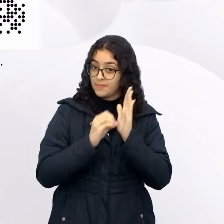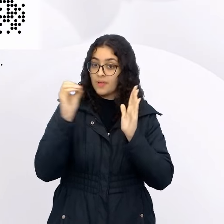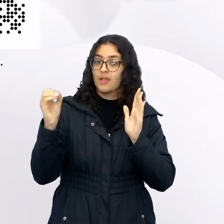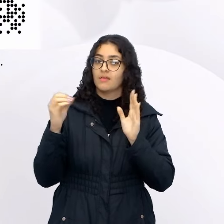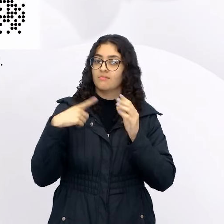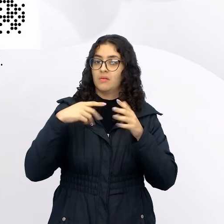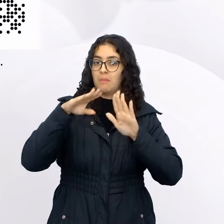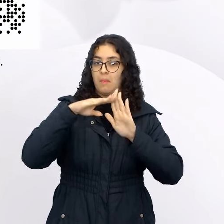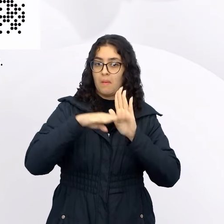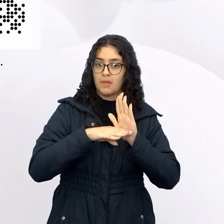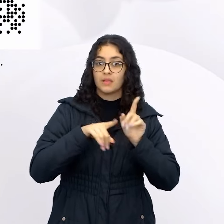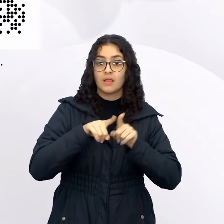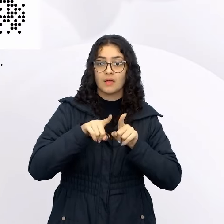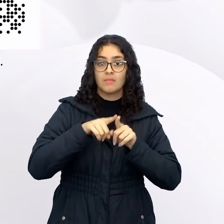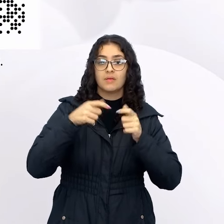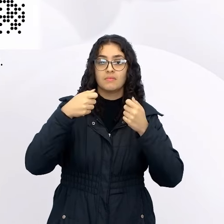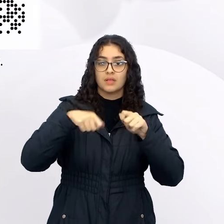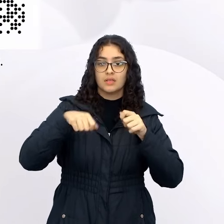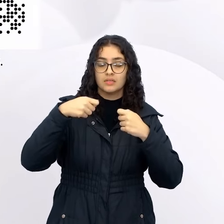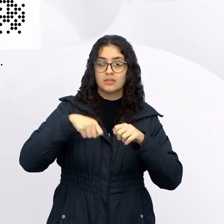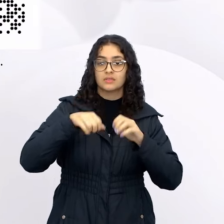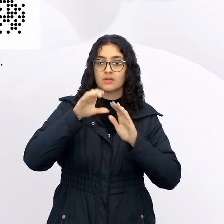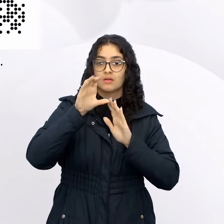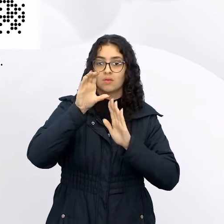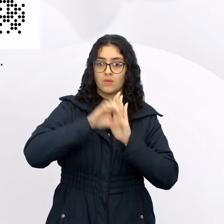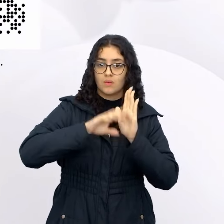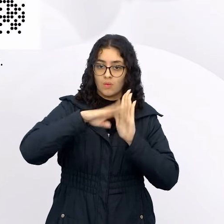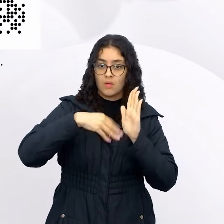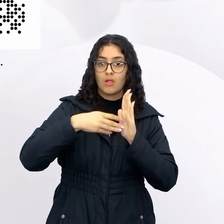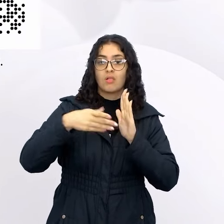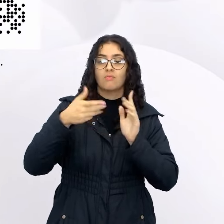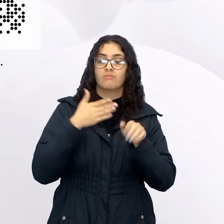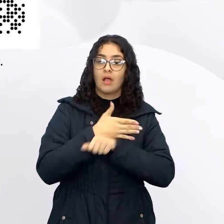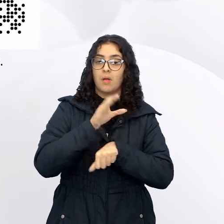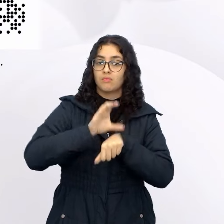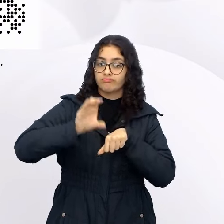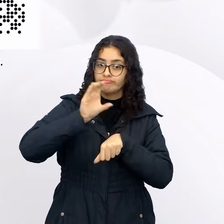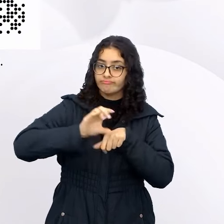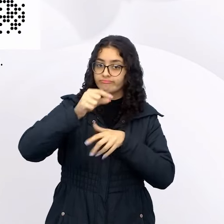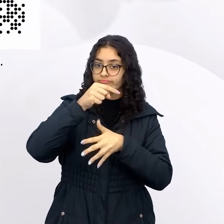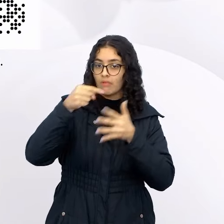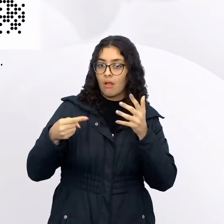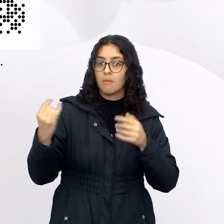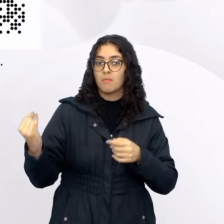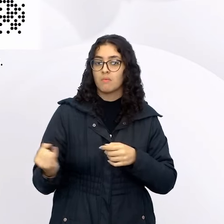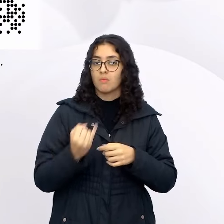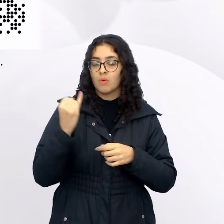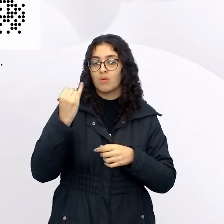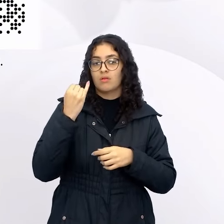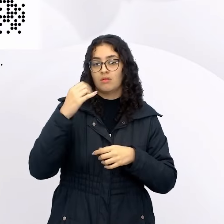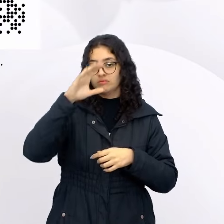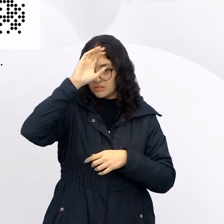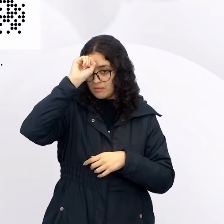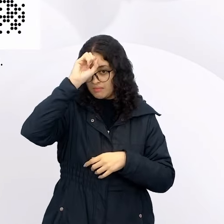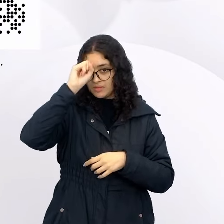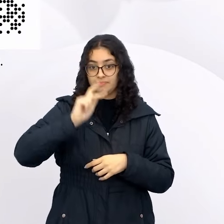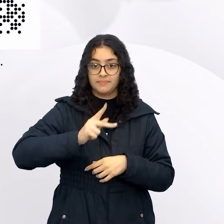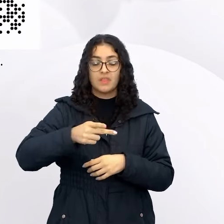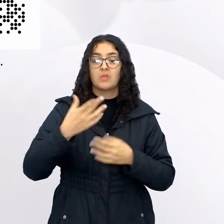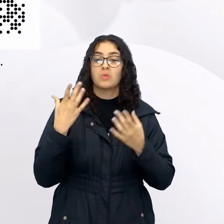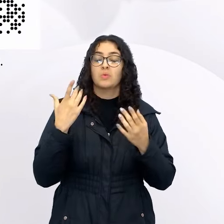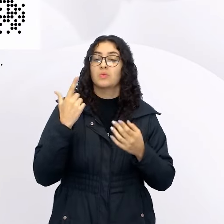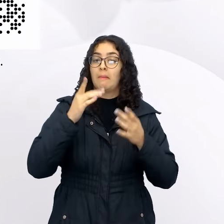do currículo que o professor tem que acessar lá a IFAP e fazer esses cursos que são importantes para evolução funcional, certo, Tiago? Não dá para falar